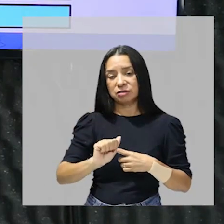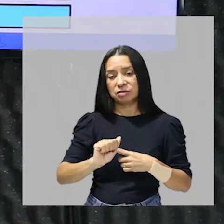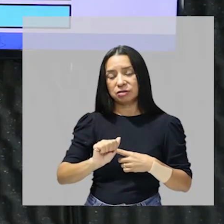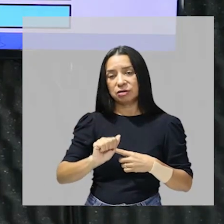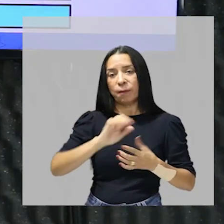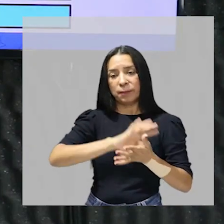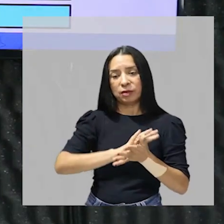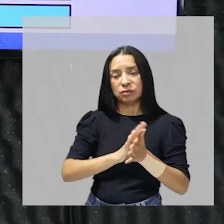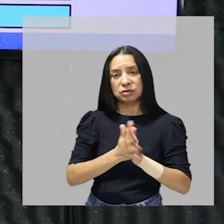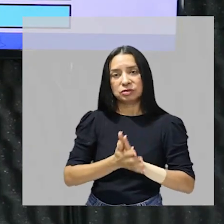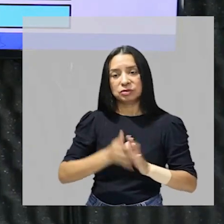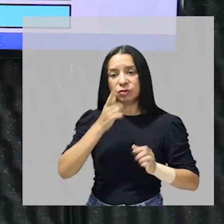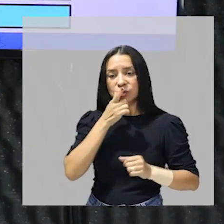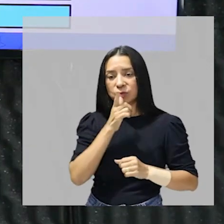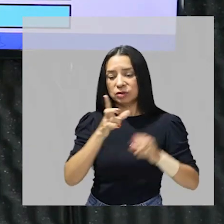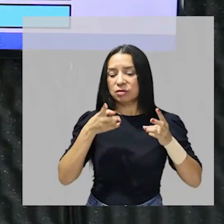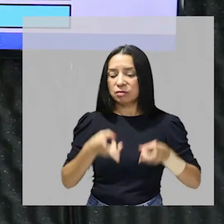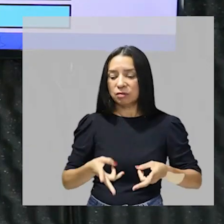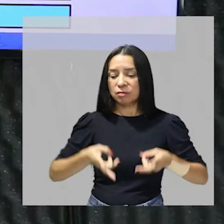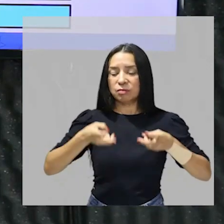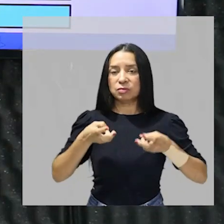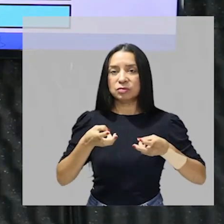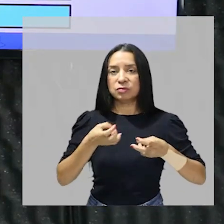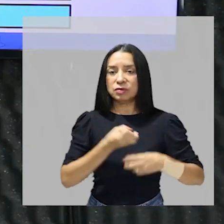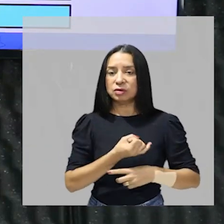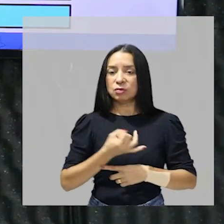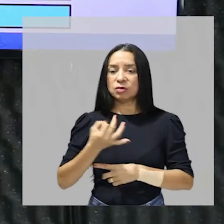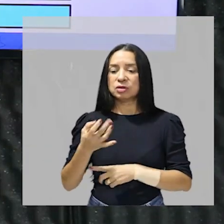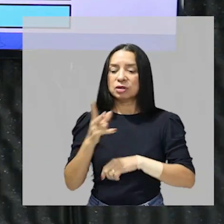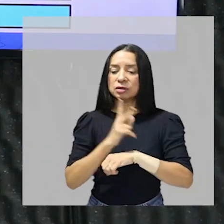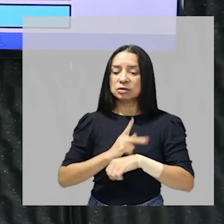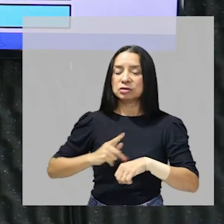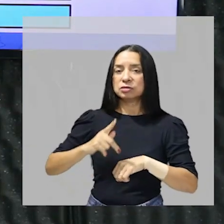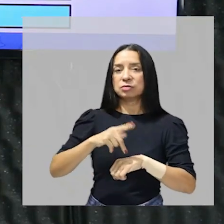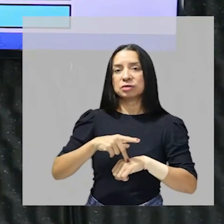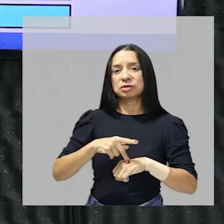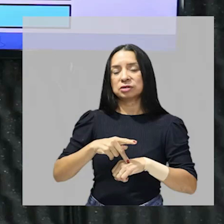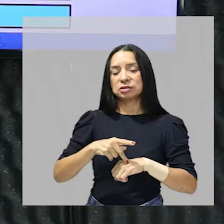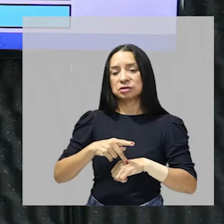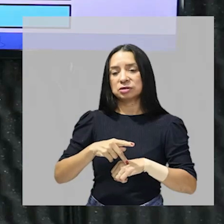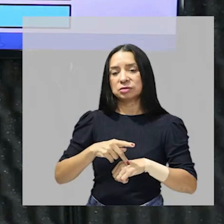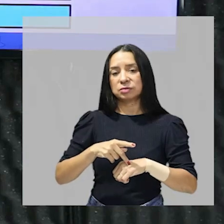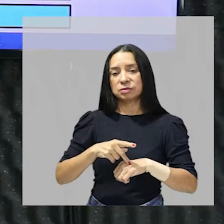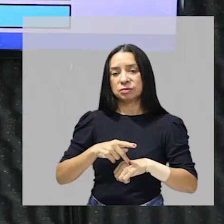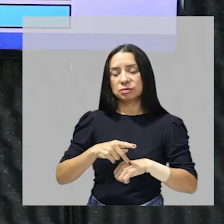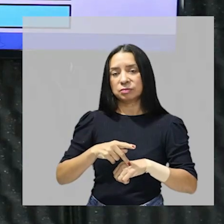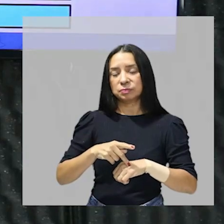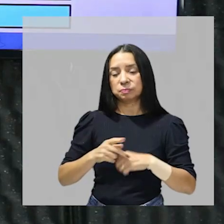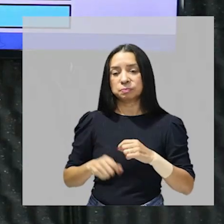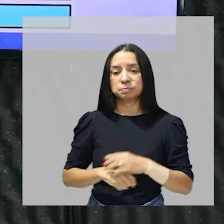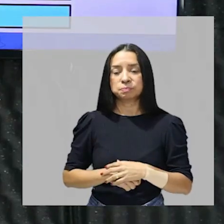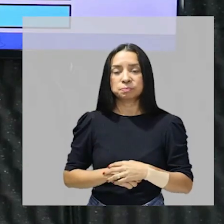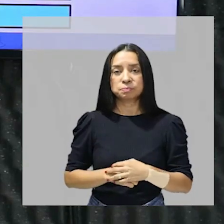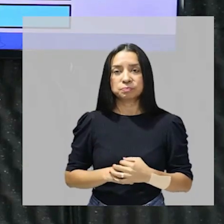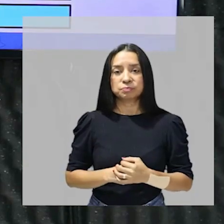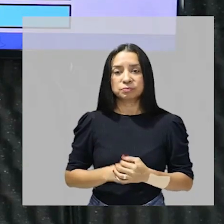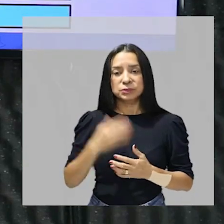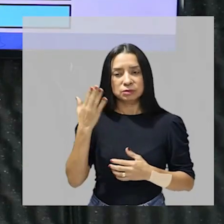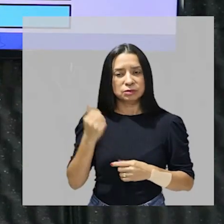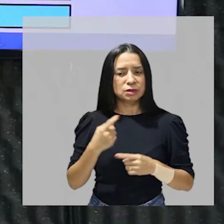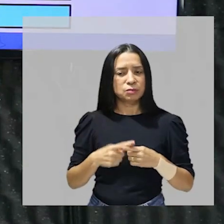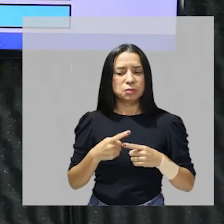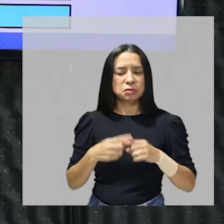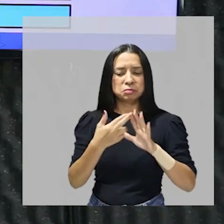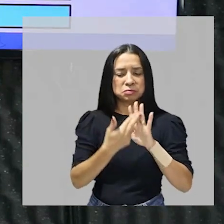a população ainda não conseguiu absorver a quantidade de países participantes, por questões de machismo mesmo, não sei se é por conta